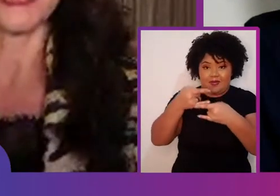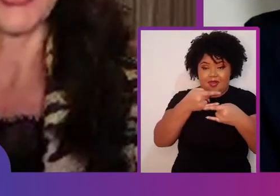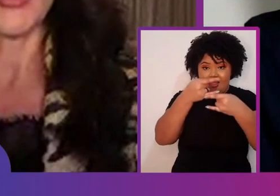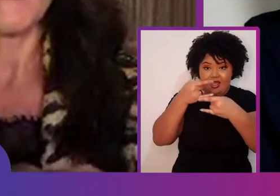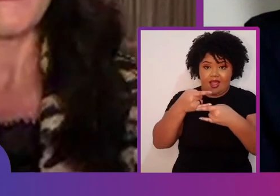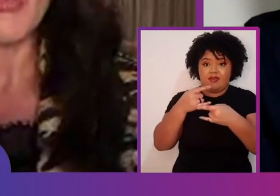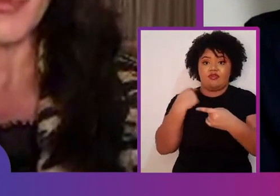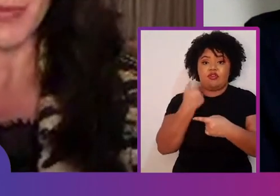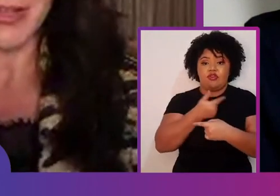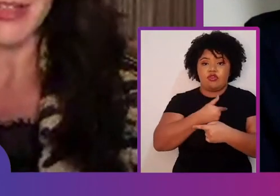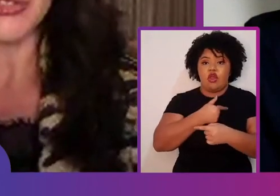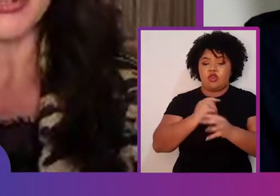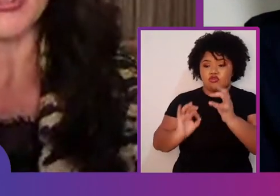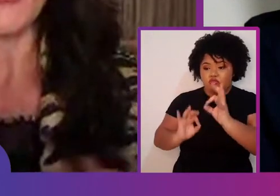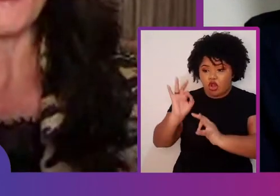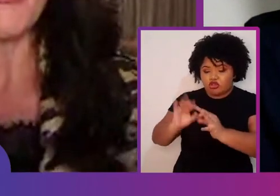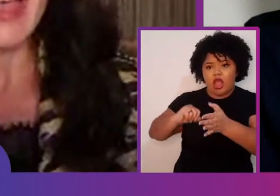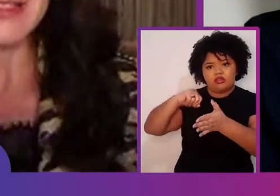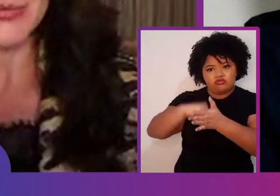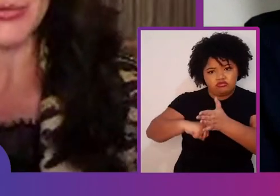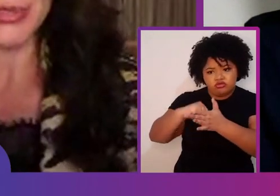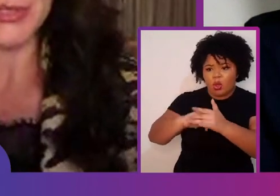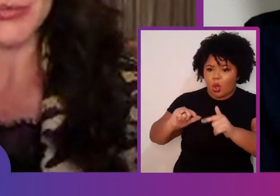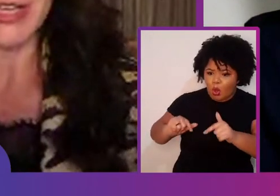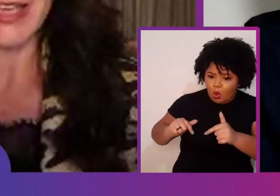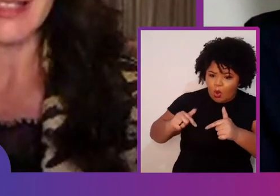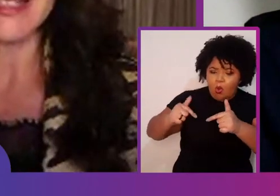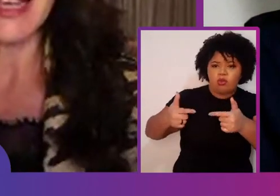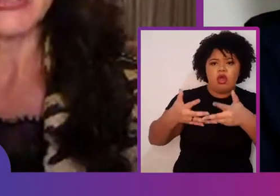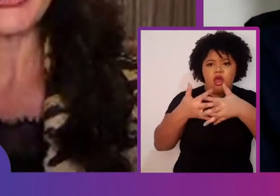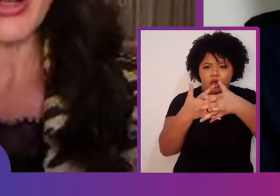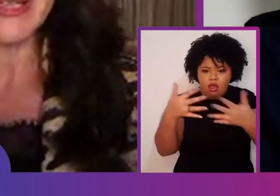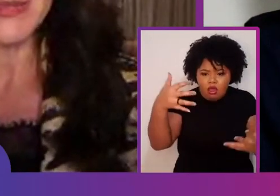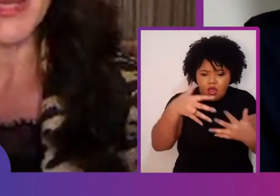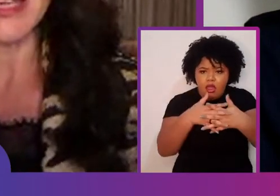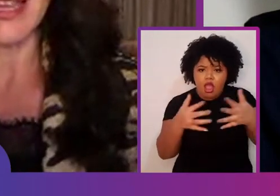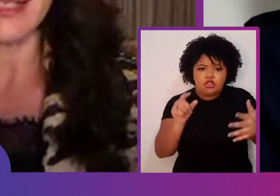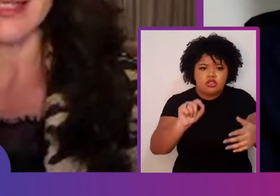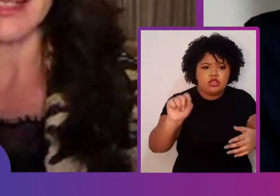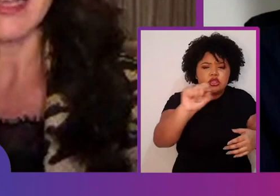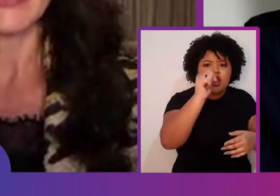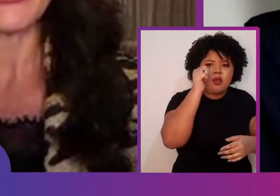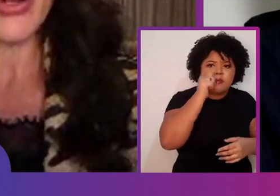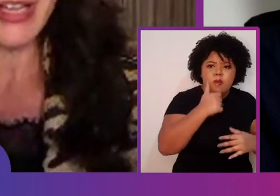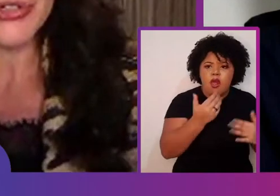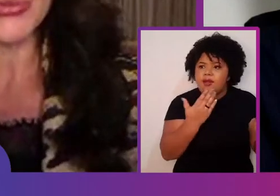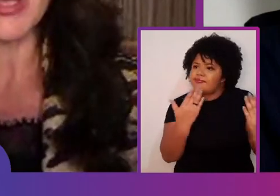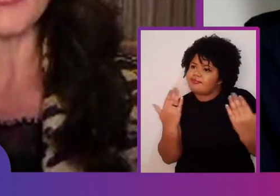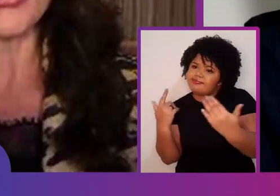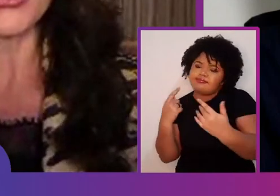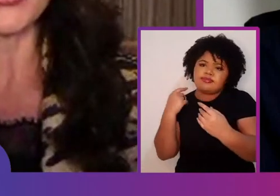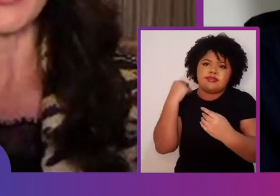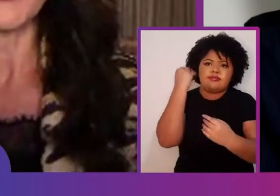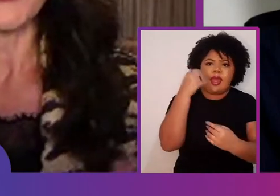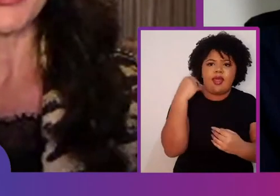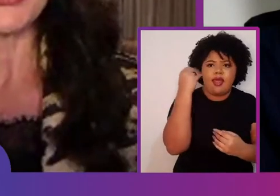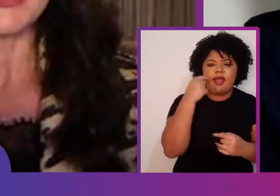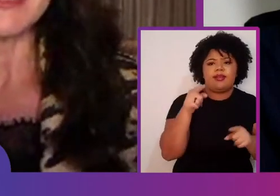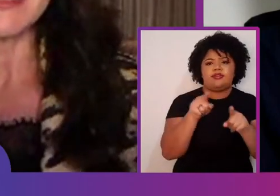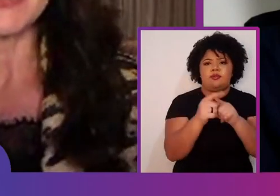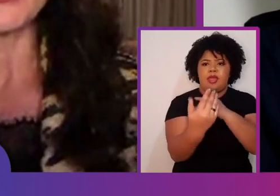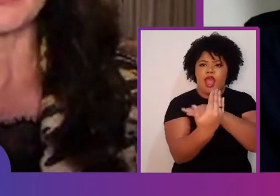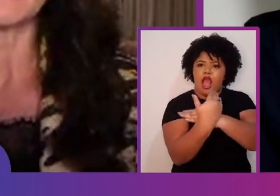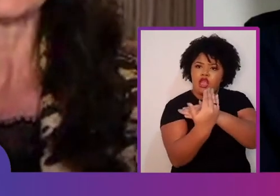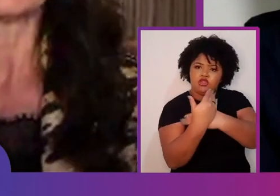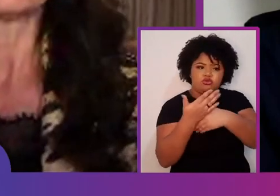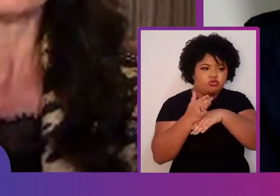seus projetos. Forme uma rede, converse com outras mulheres, troque experiências, troque ajuda mútua. O que a